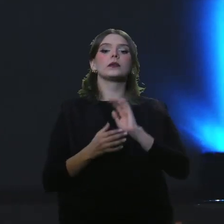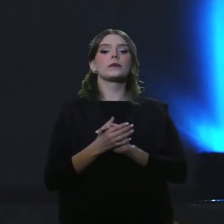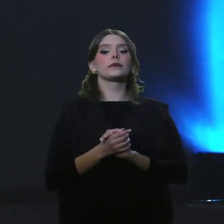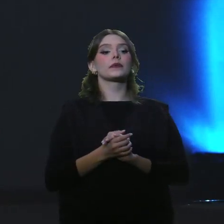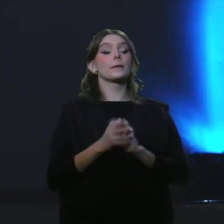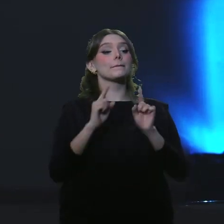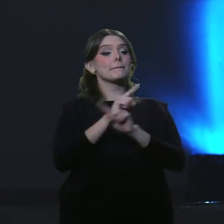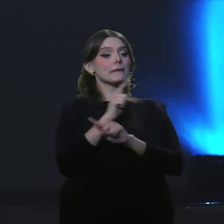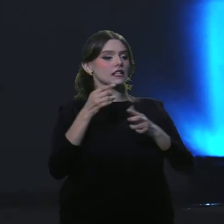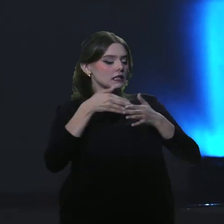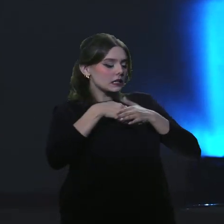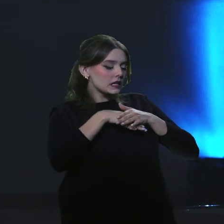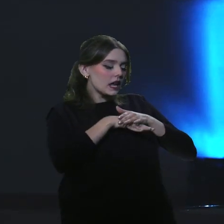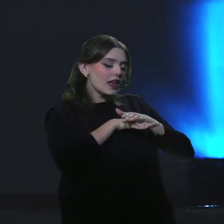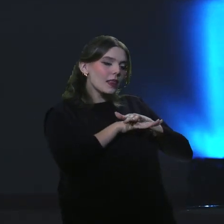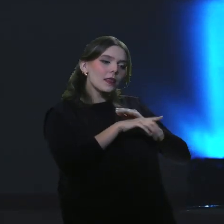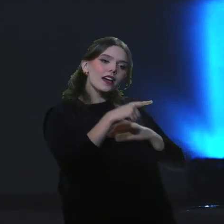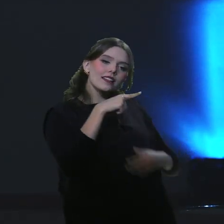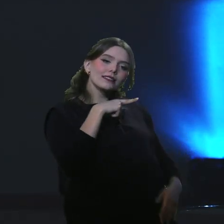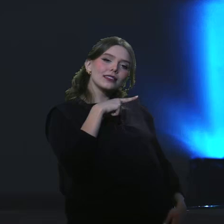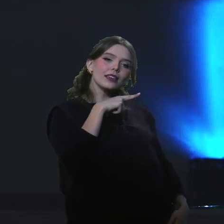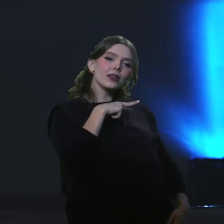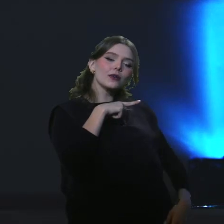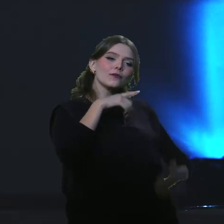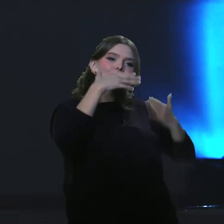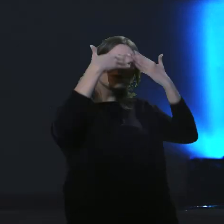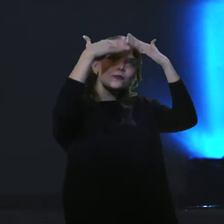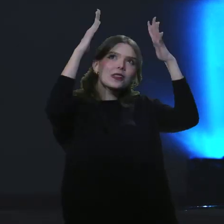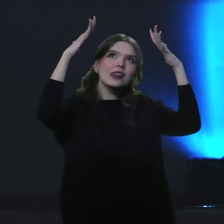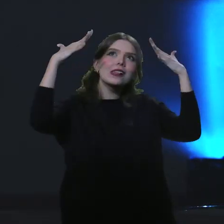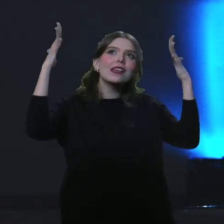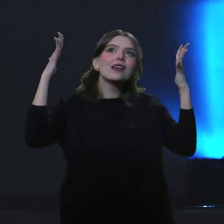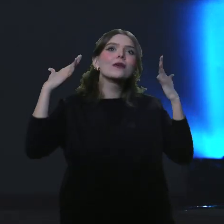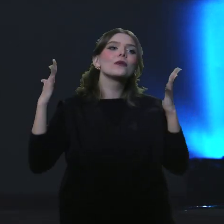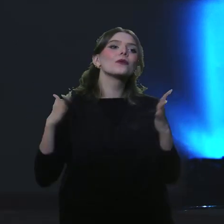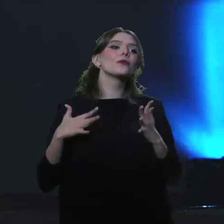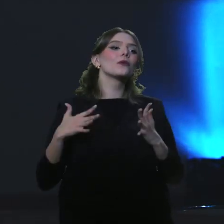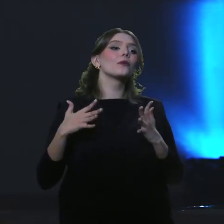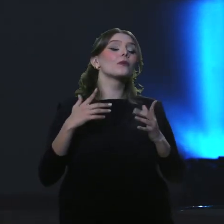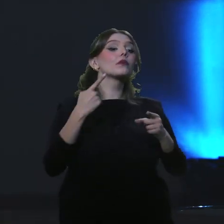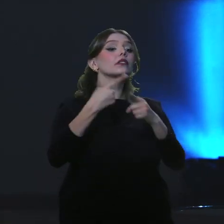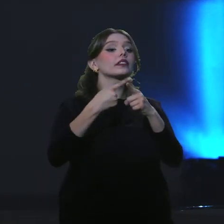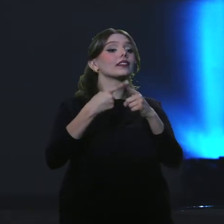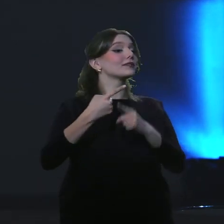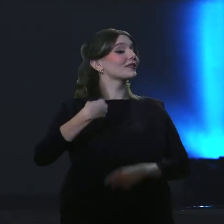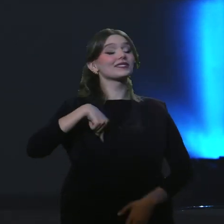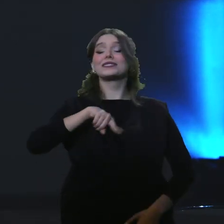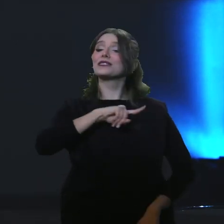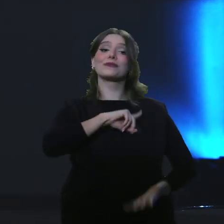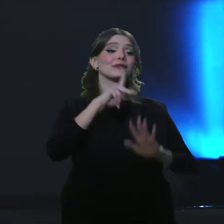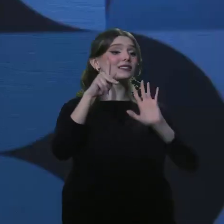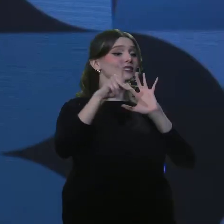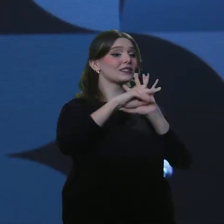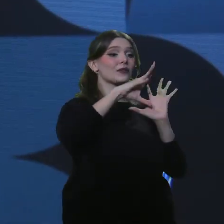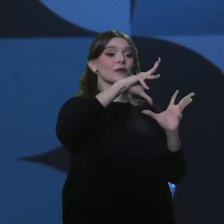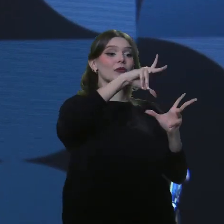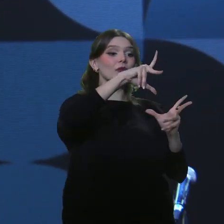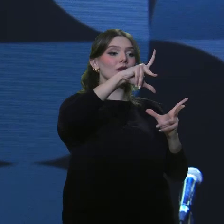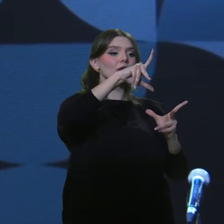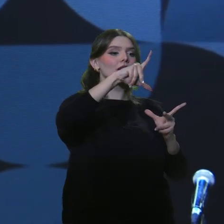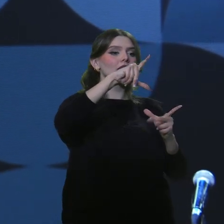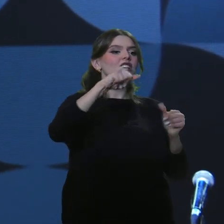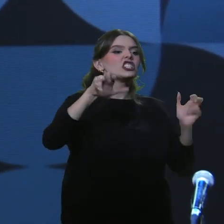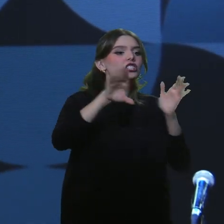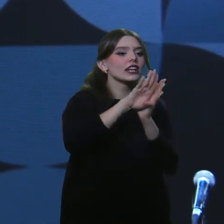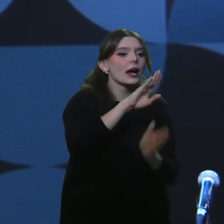Existe um potencial tão grande dentro de você, quando você entender que você não é deste mundo. Que a morte não é o final e tem uma vida eterna para ser